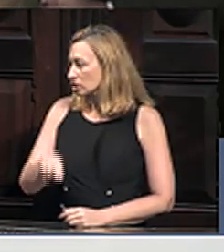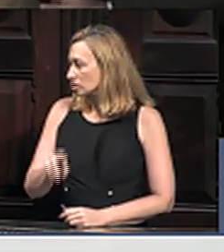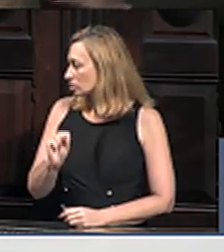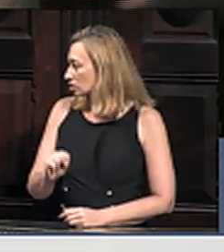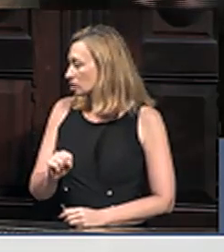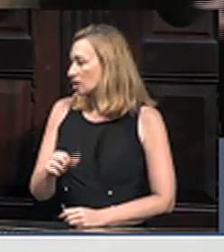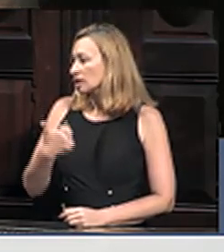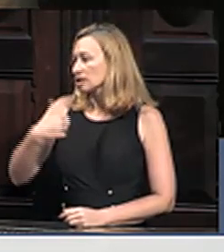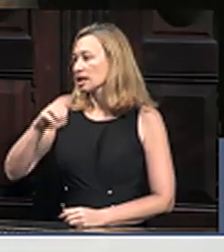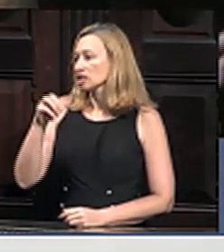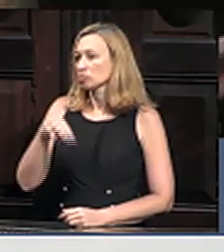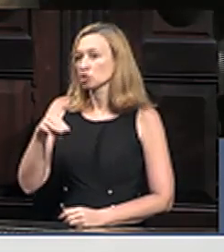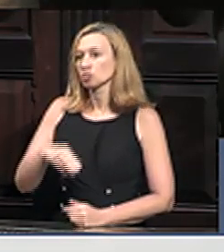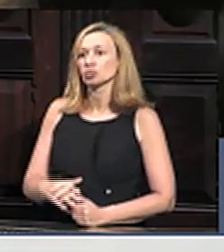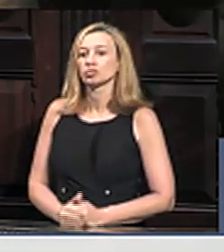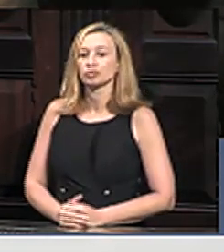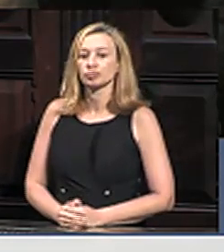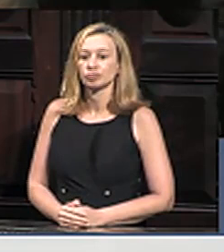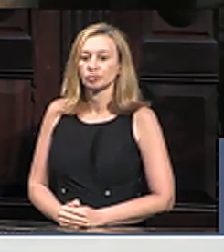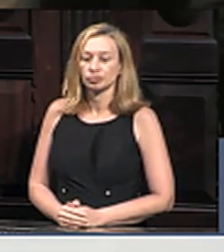com o tempo regimental.